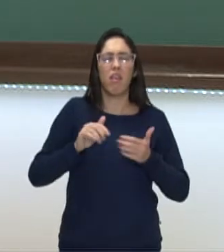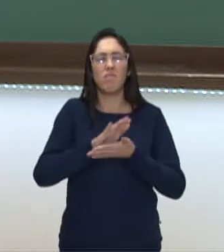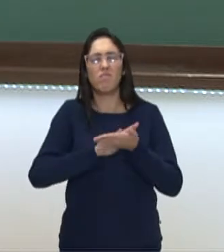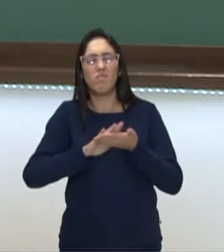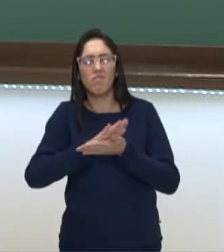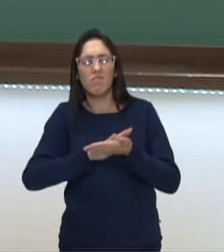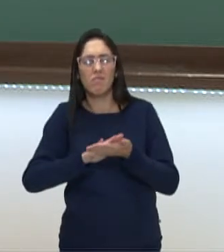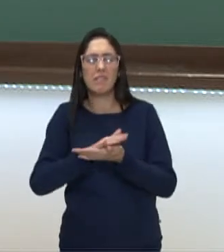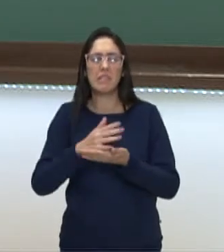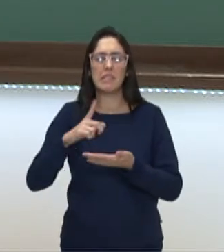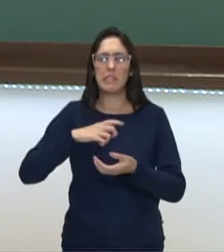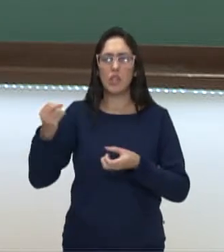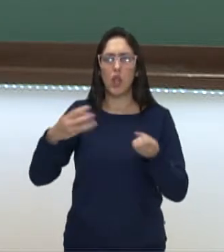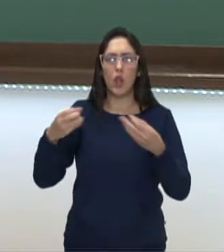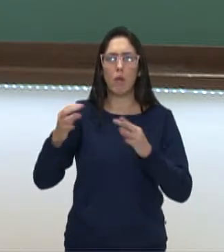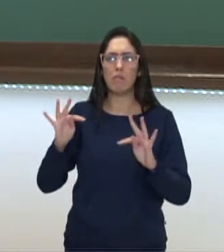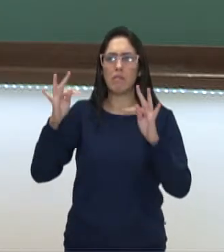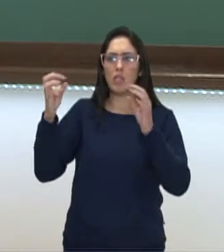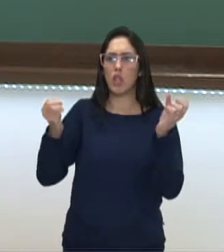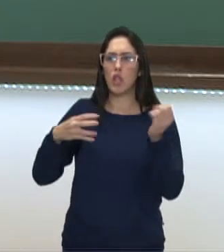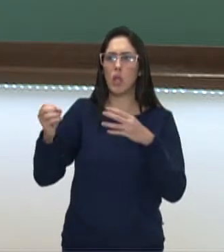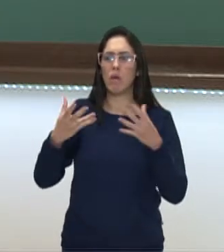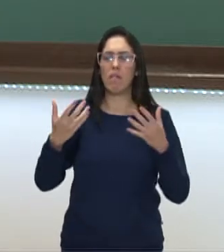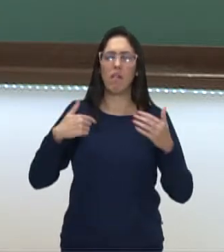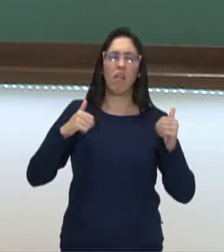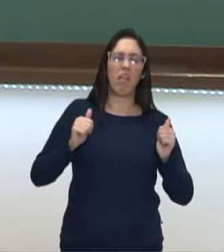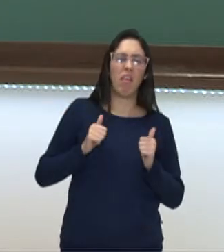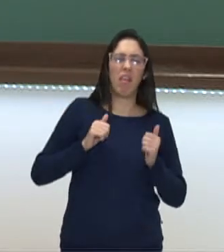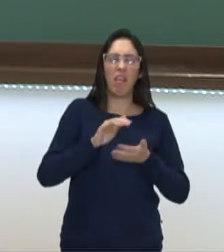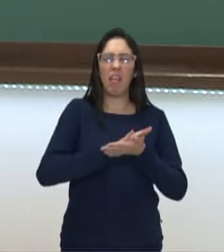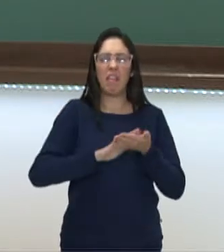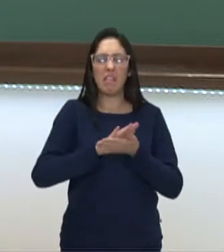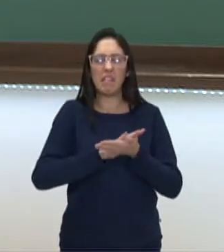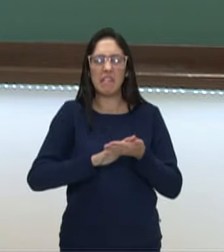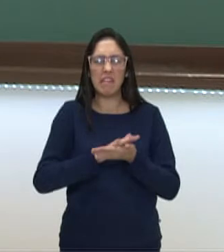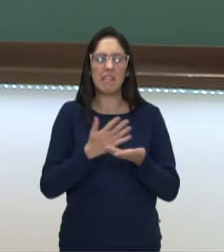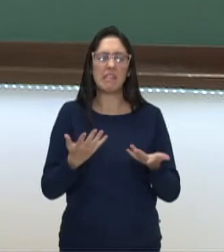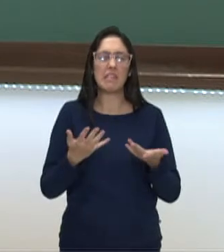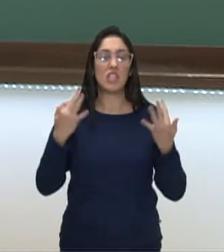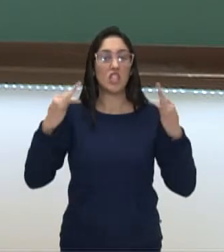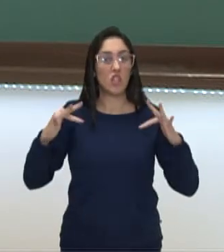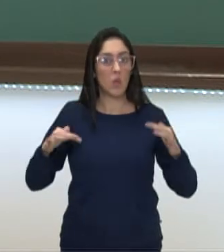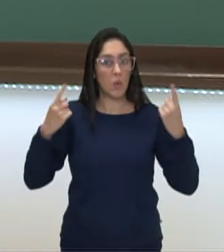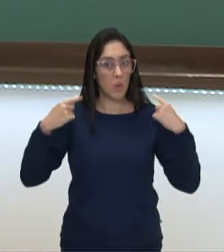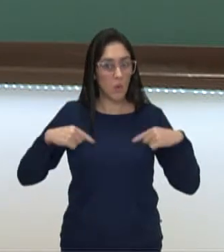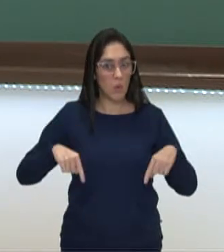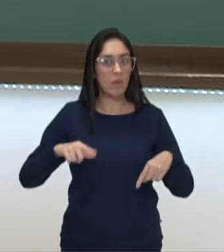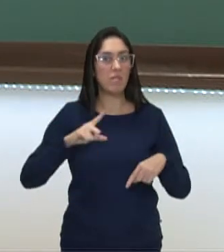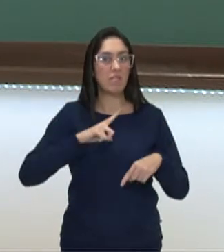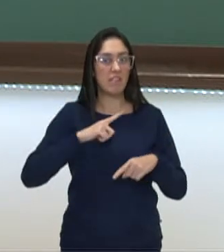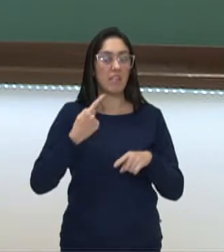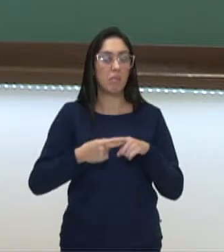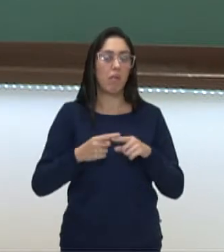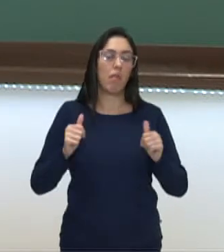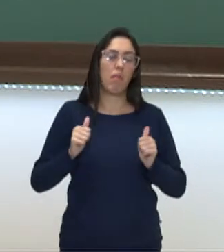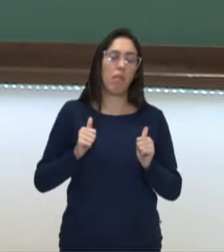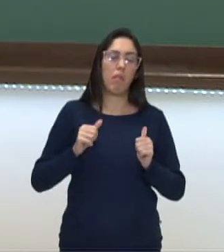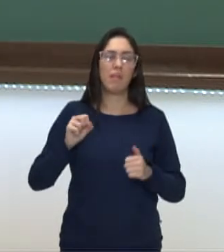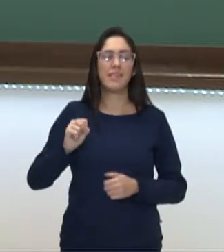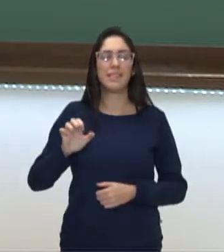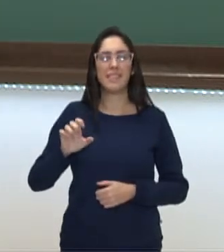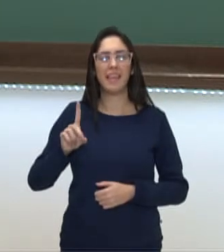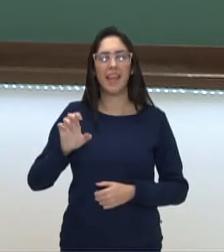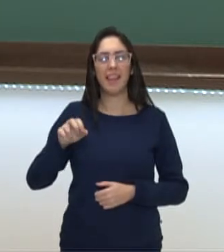aos novos recursos tecnológicos, as dores, os reflexos dessa vida sedentária.